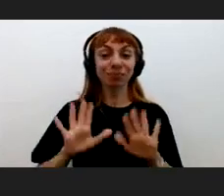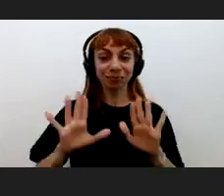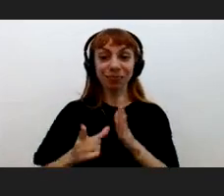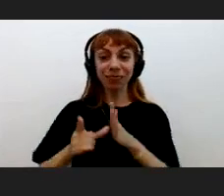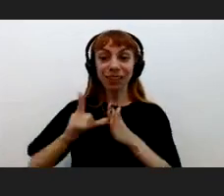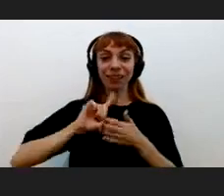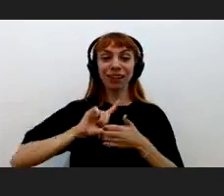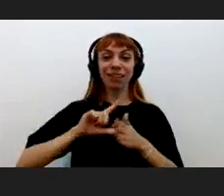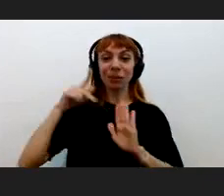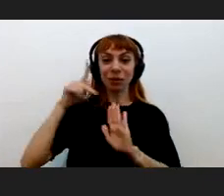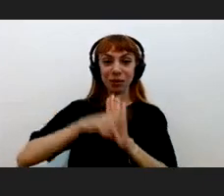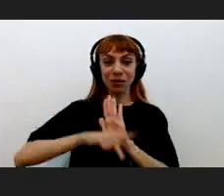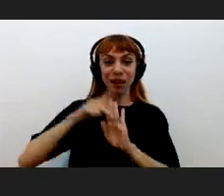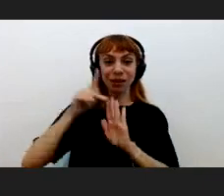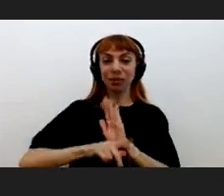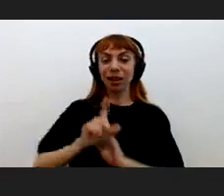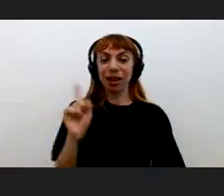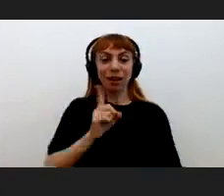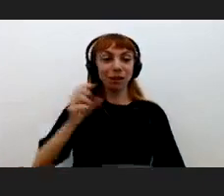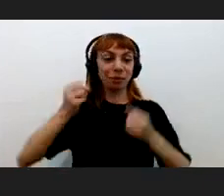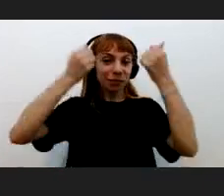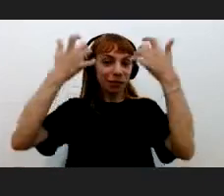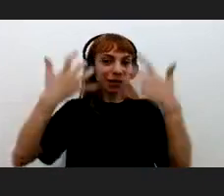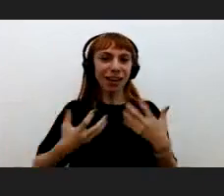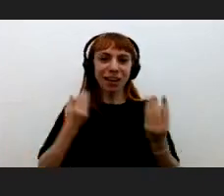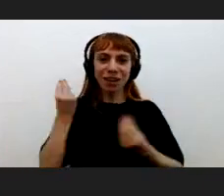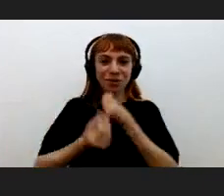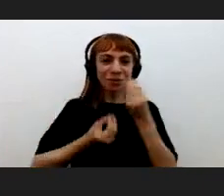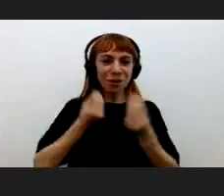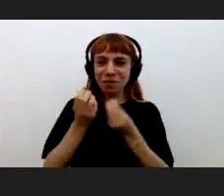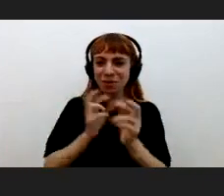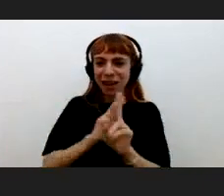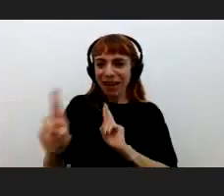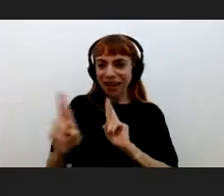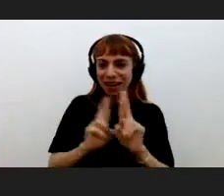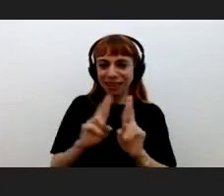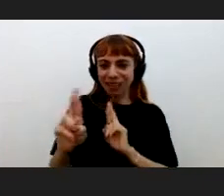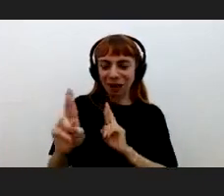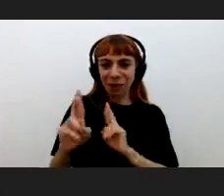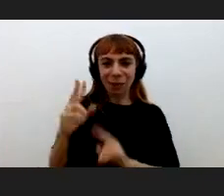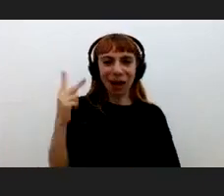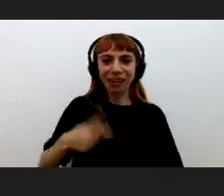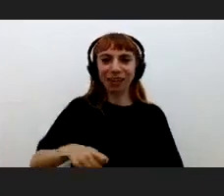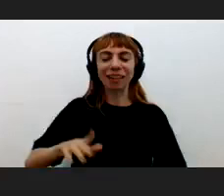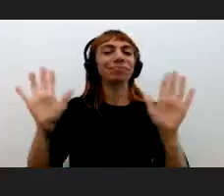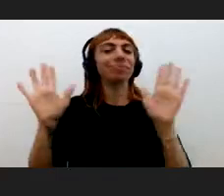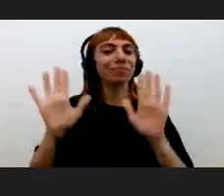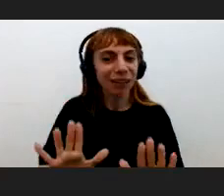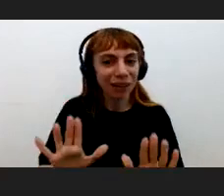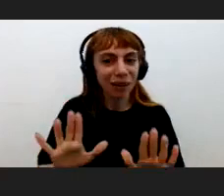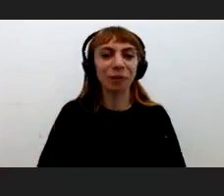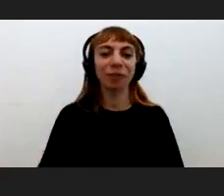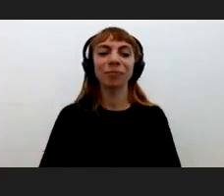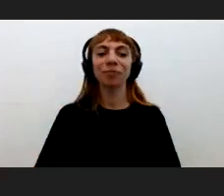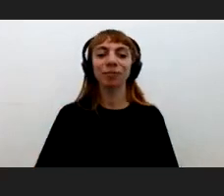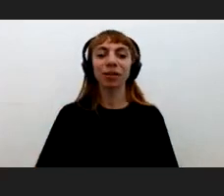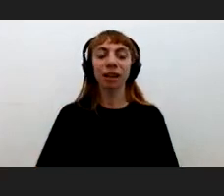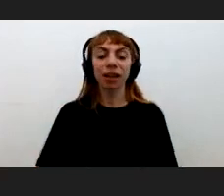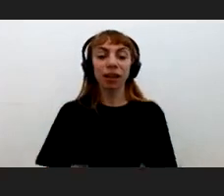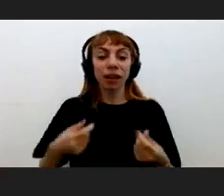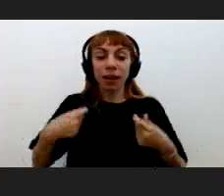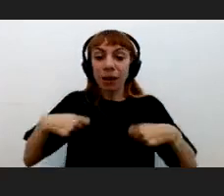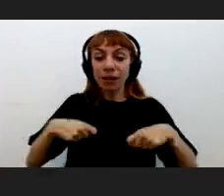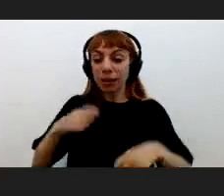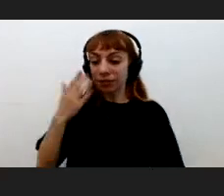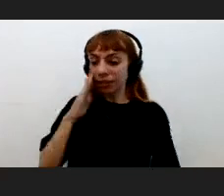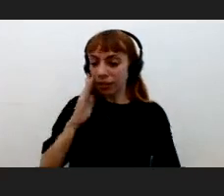de Saúde veio muito nesse sentido, de entender uma limitação minha, profissional, e de olhar para isso não com